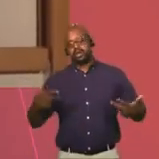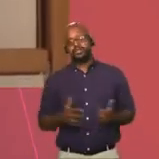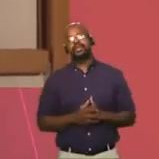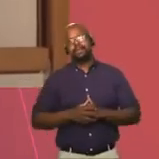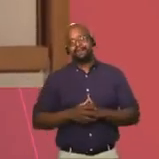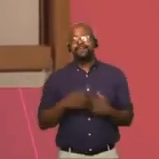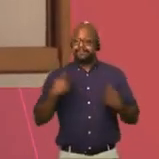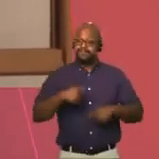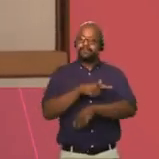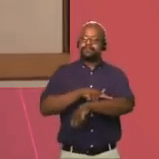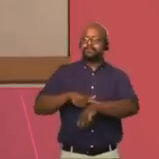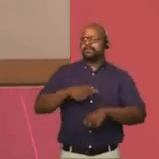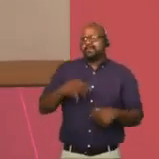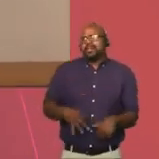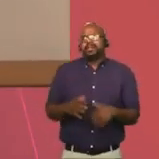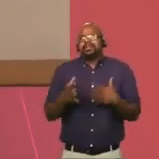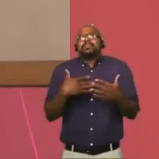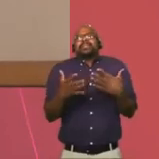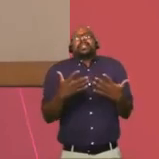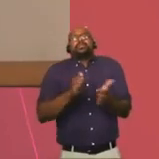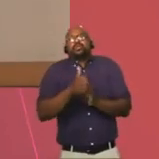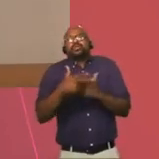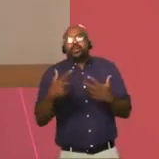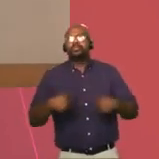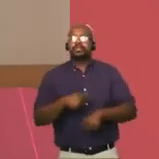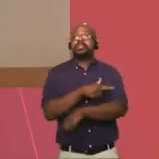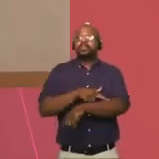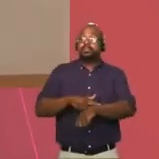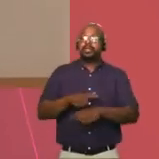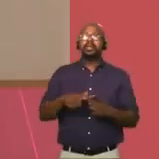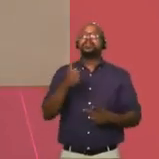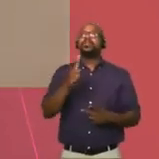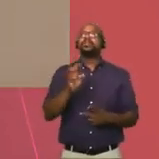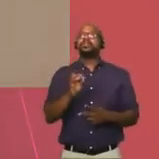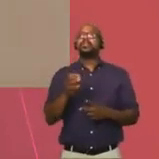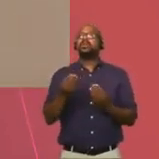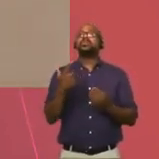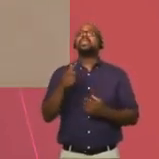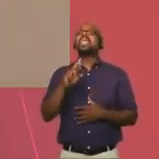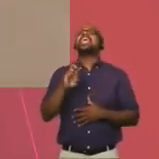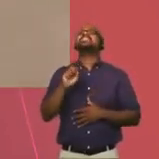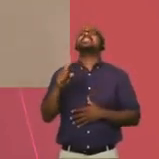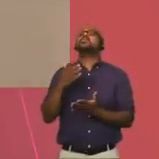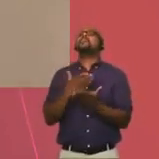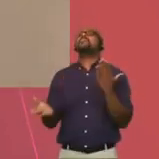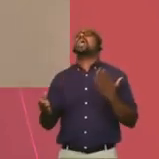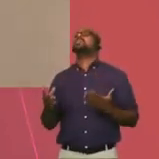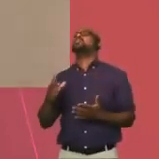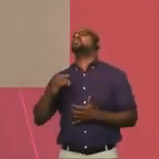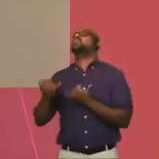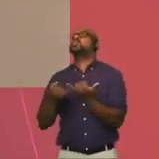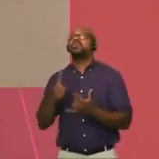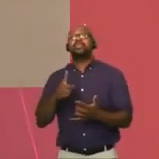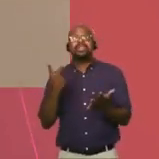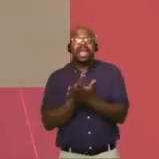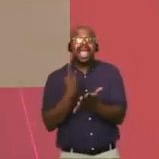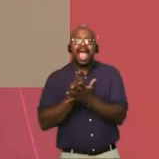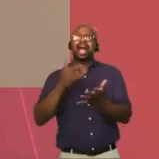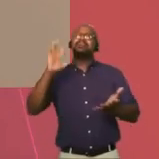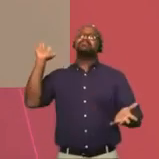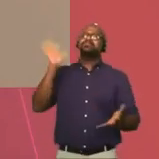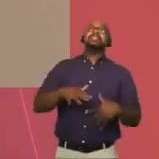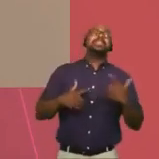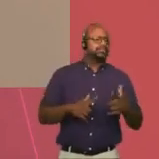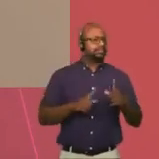tem que ter disciplina número ônibus que você tem que ter se pena e você não tem uma residência quando você perde um jogo Você erra mal Uma Jogada senão